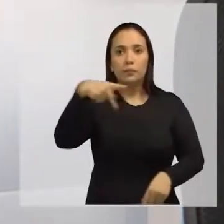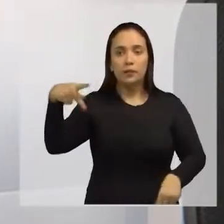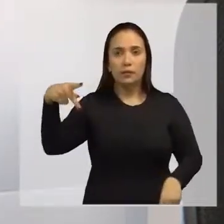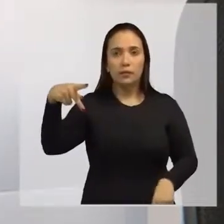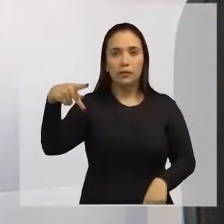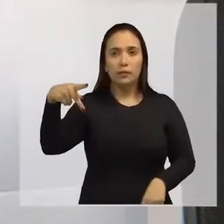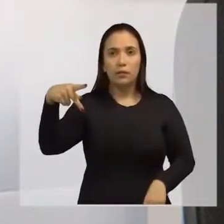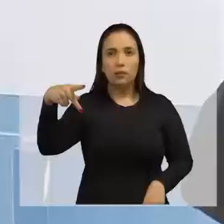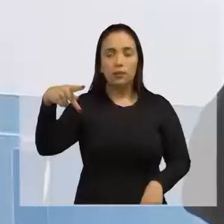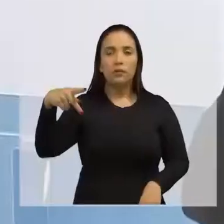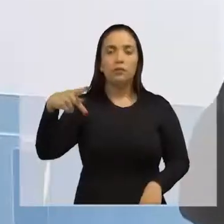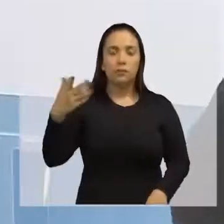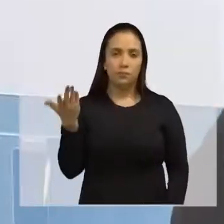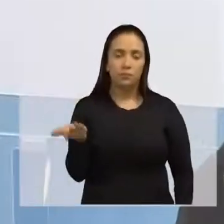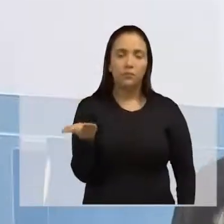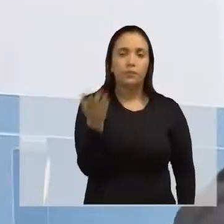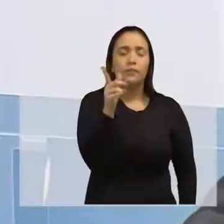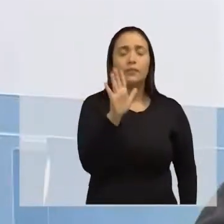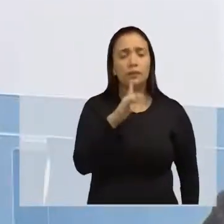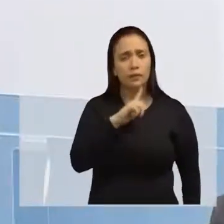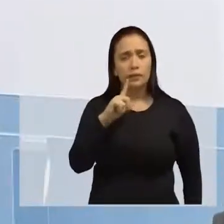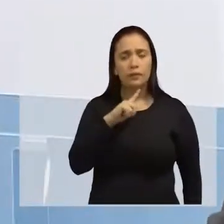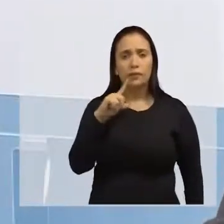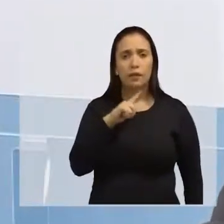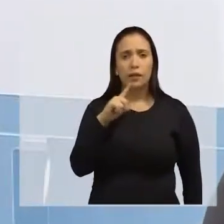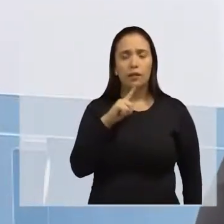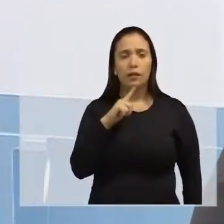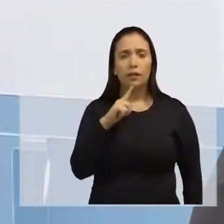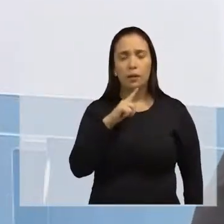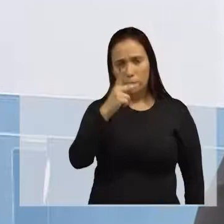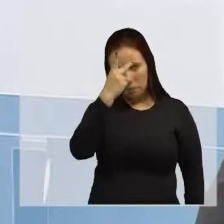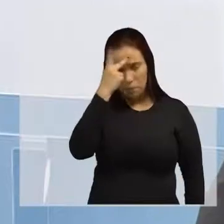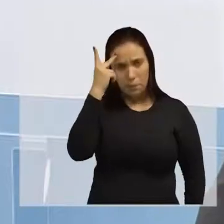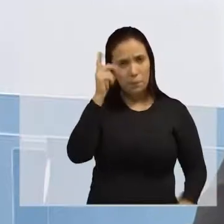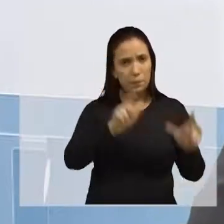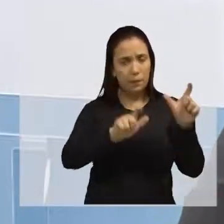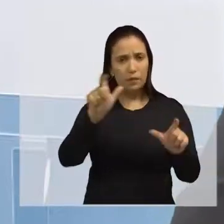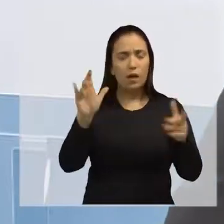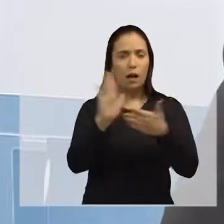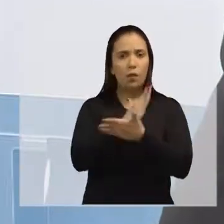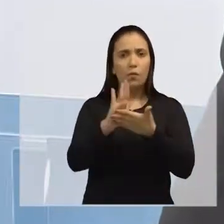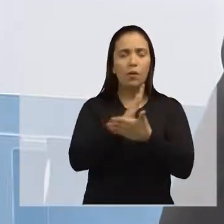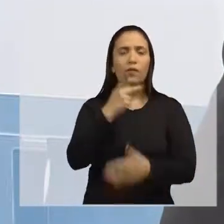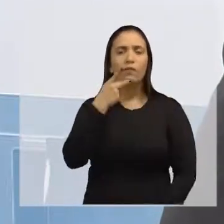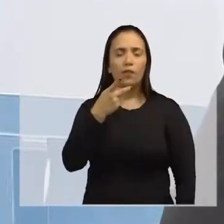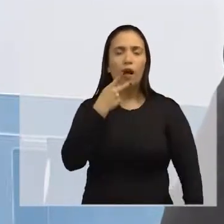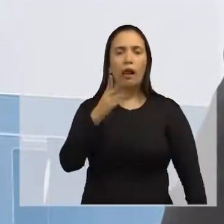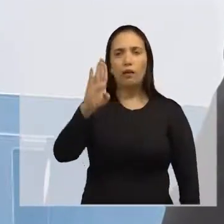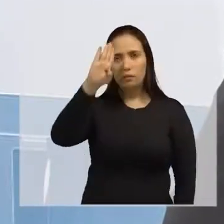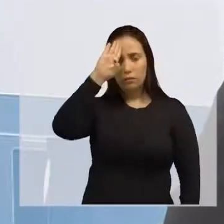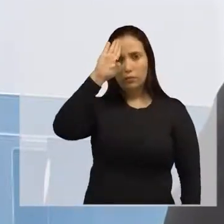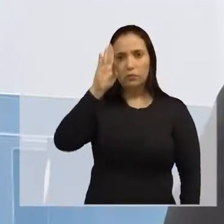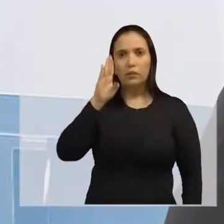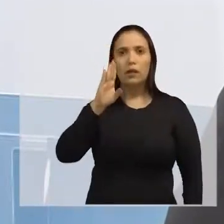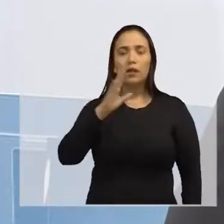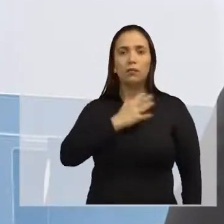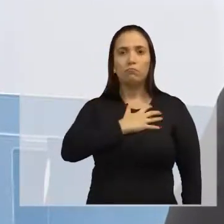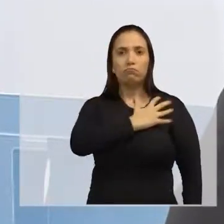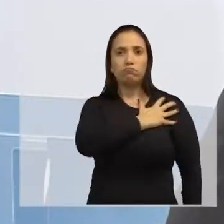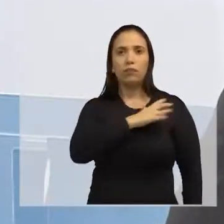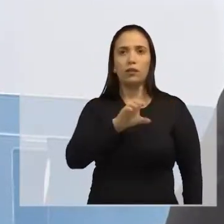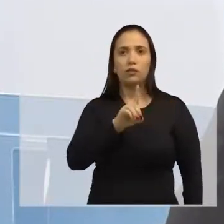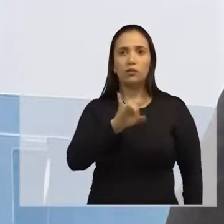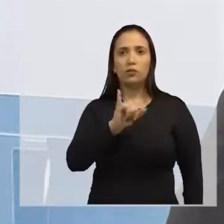Agora, Luiz, é invocado isso. As pessoas falam em ditadura nessa greve dos